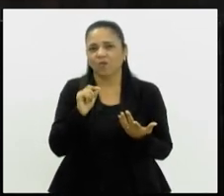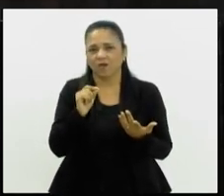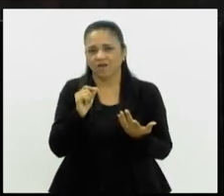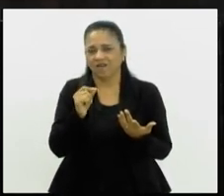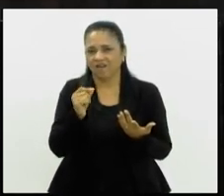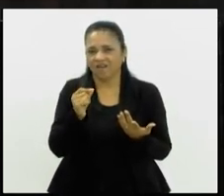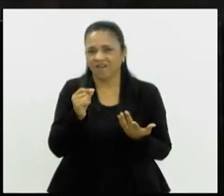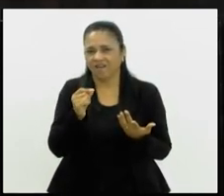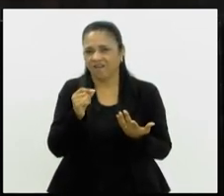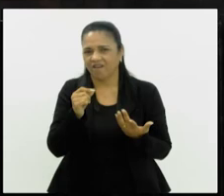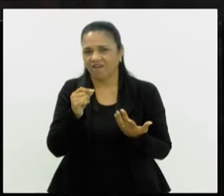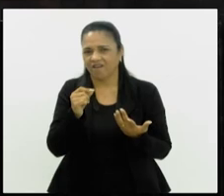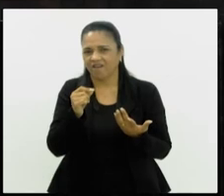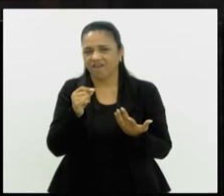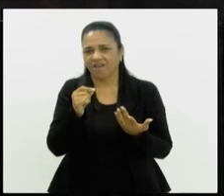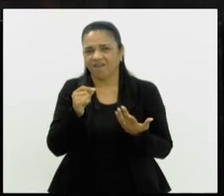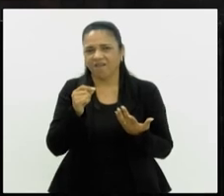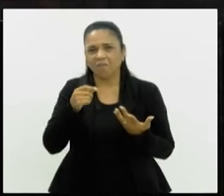para a mais baixa vala,